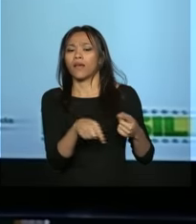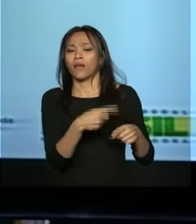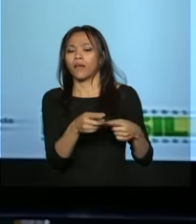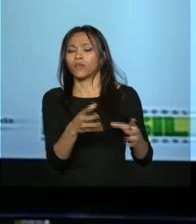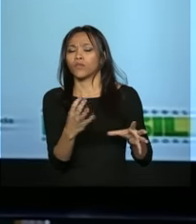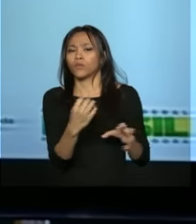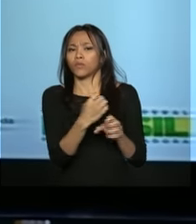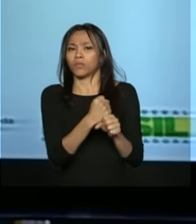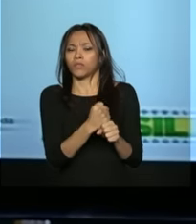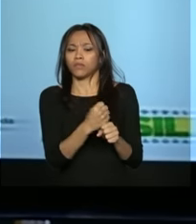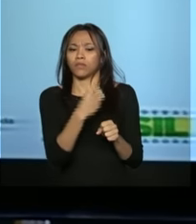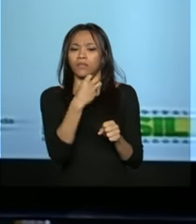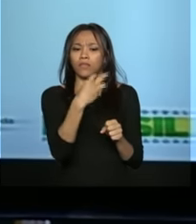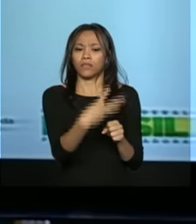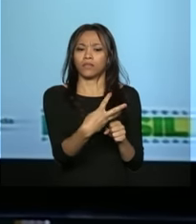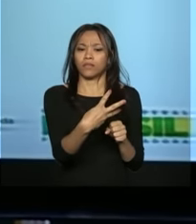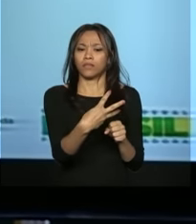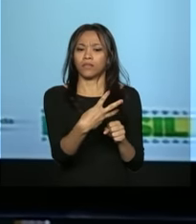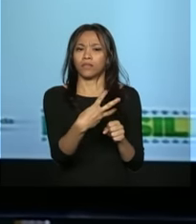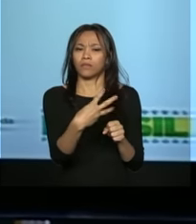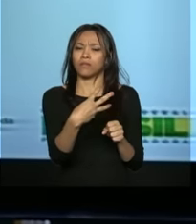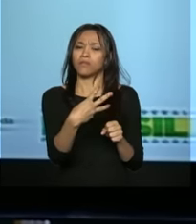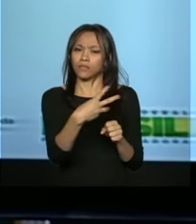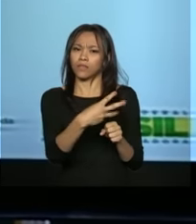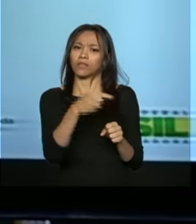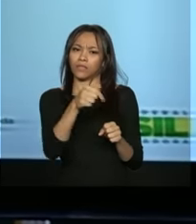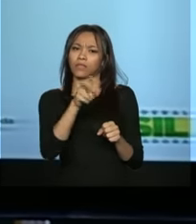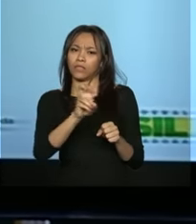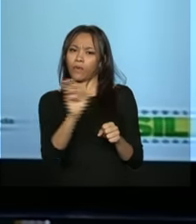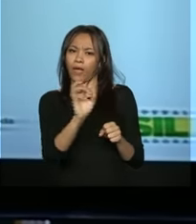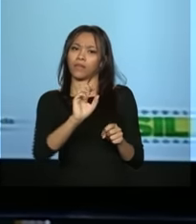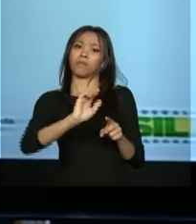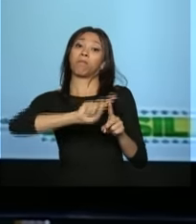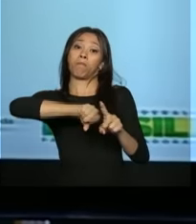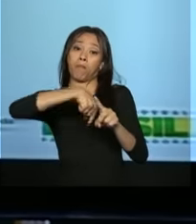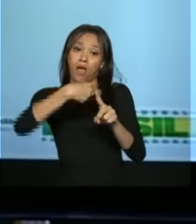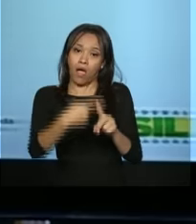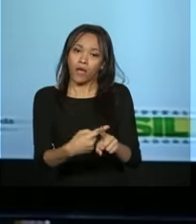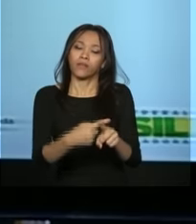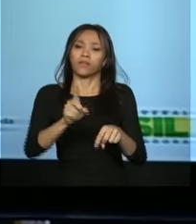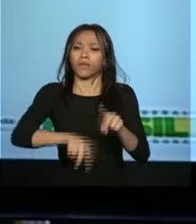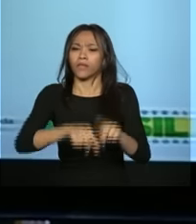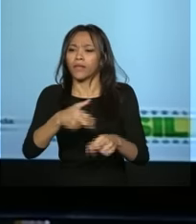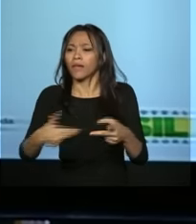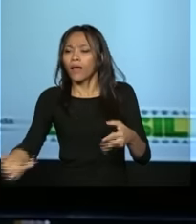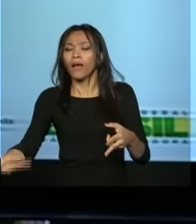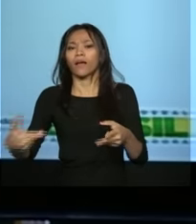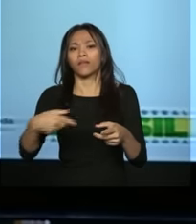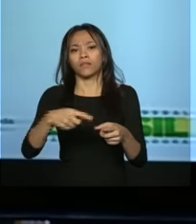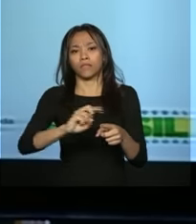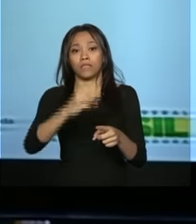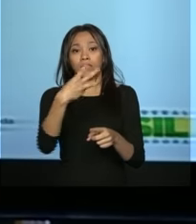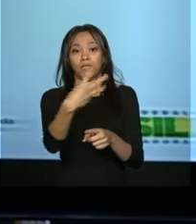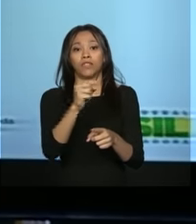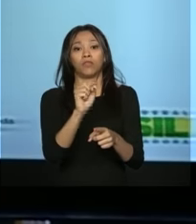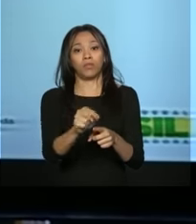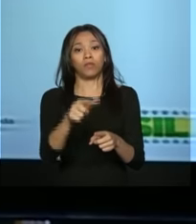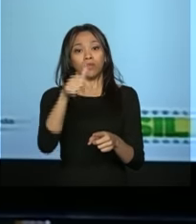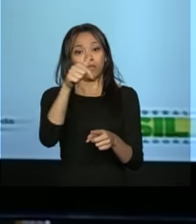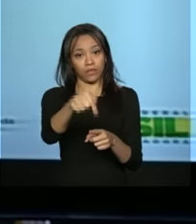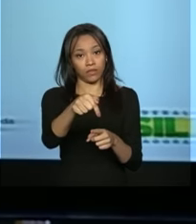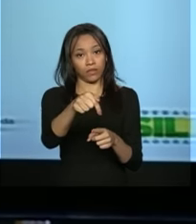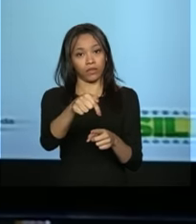R 335 em média o custo operacional equipamentos e etc R